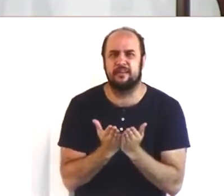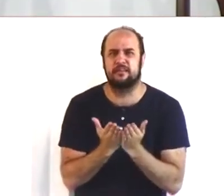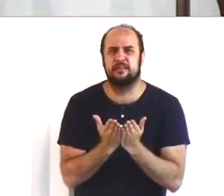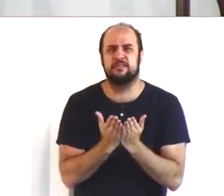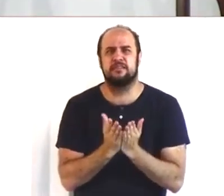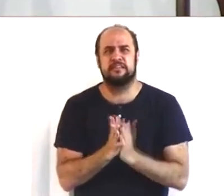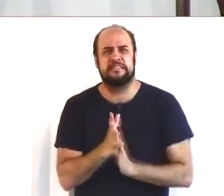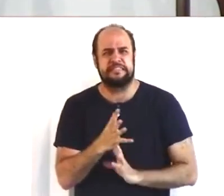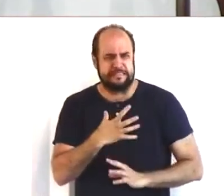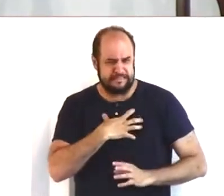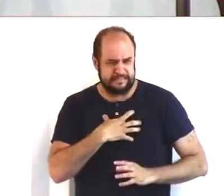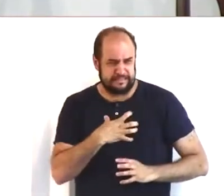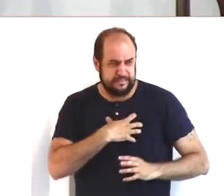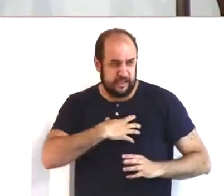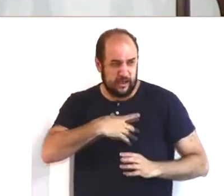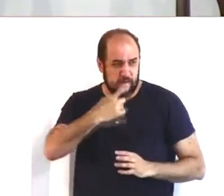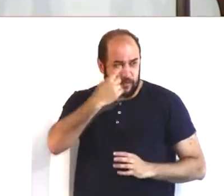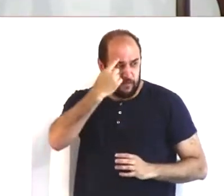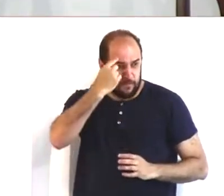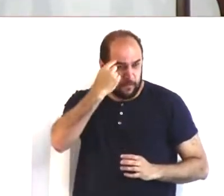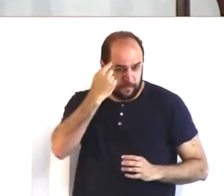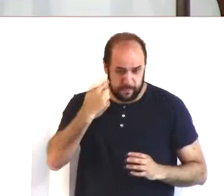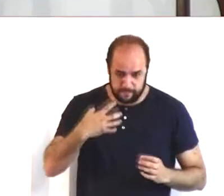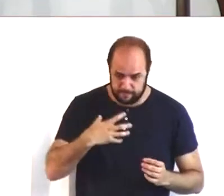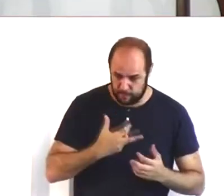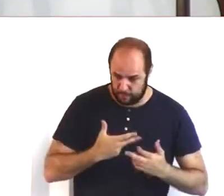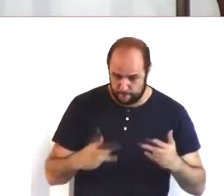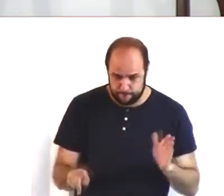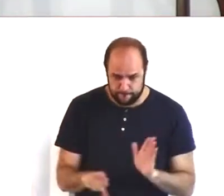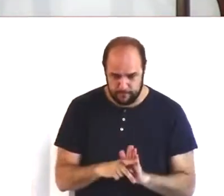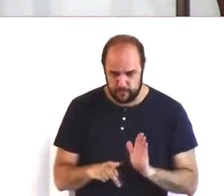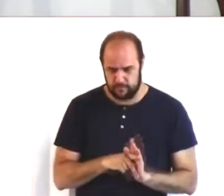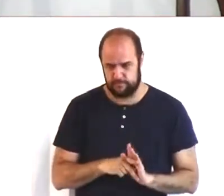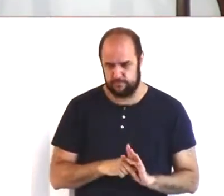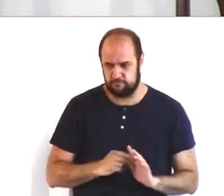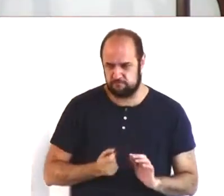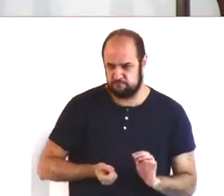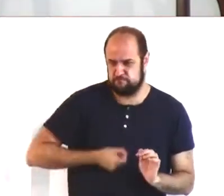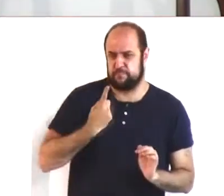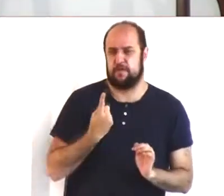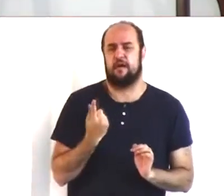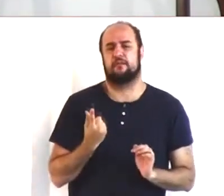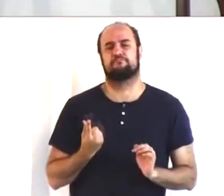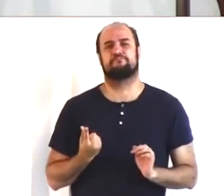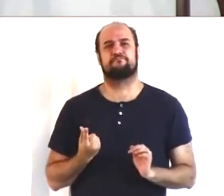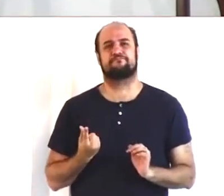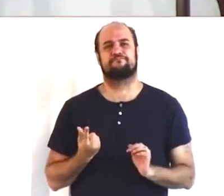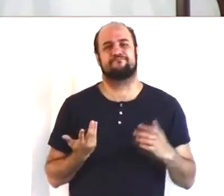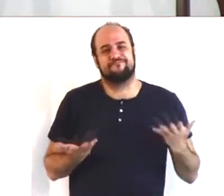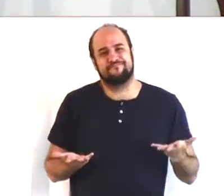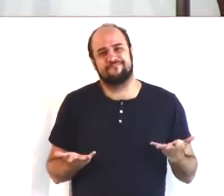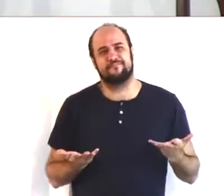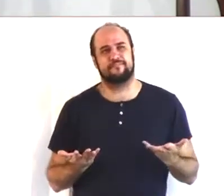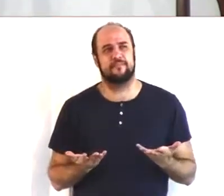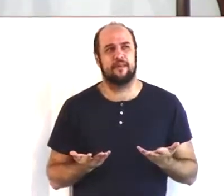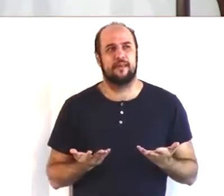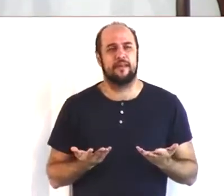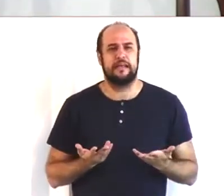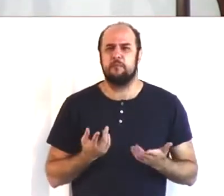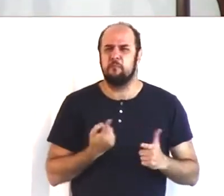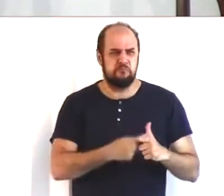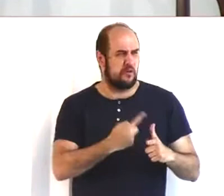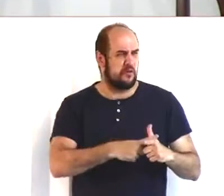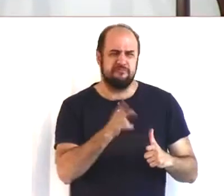apareça dentro deles as virtudes deles, mas nem sempre aparece, não é? Então, se os momentos